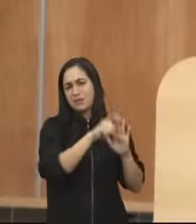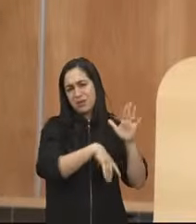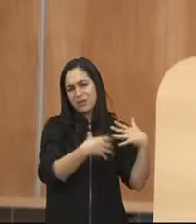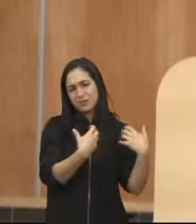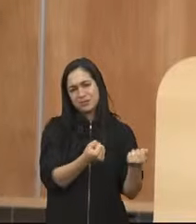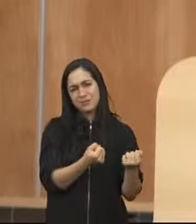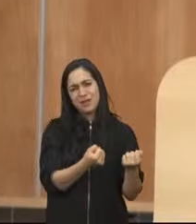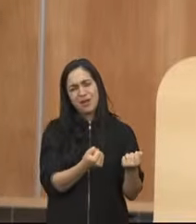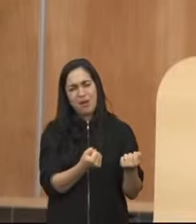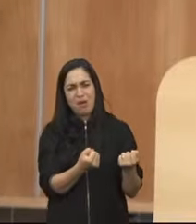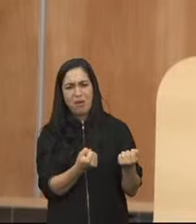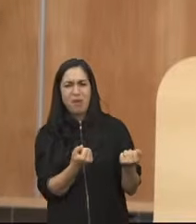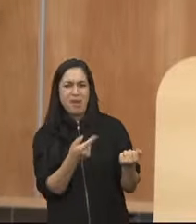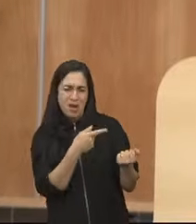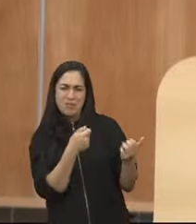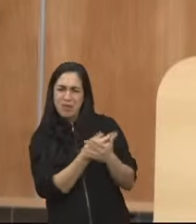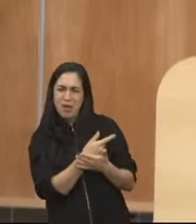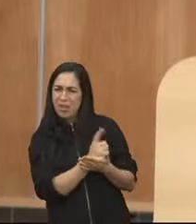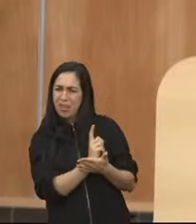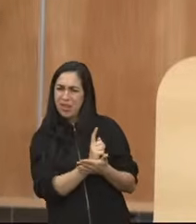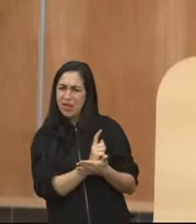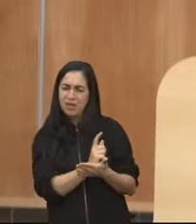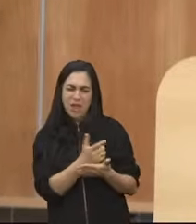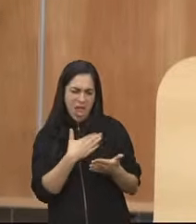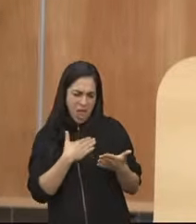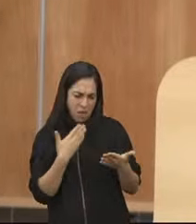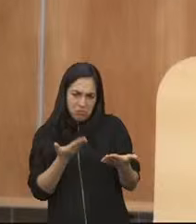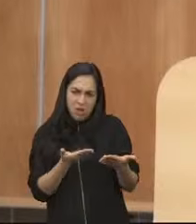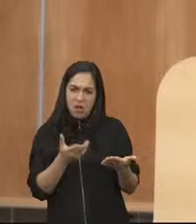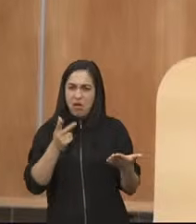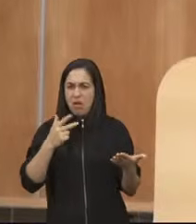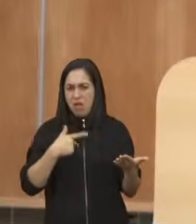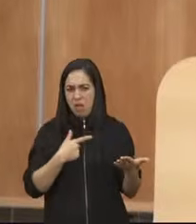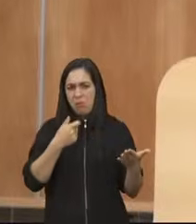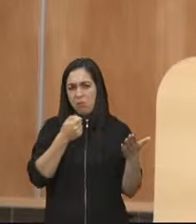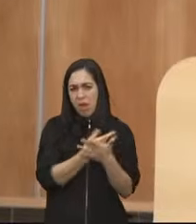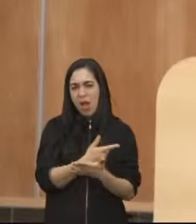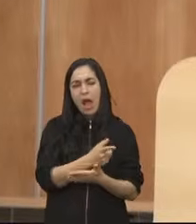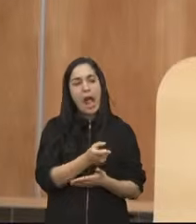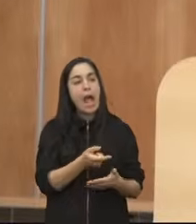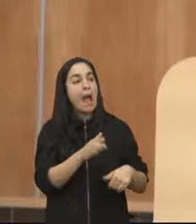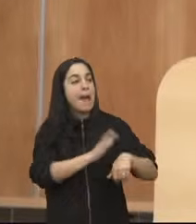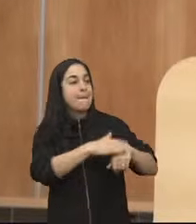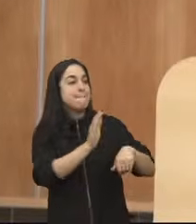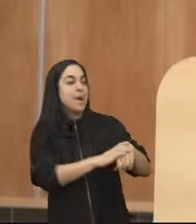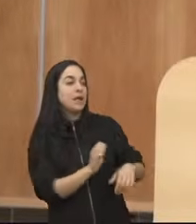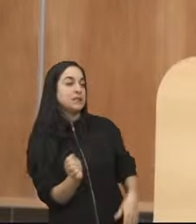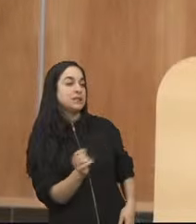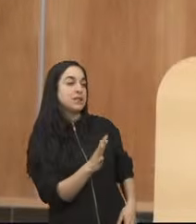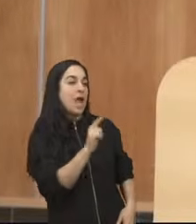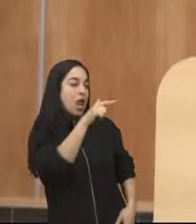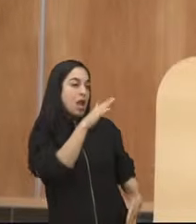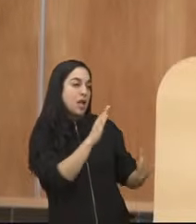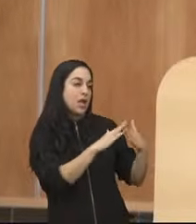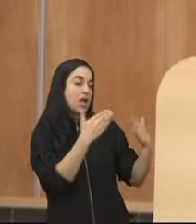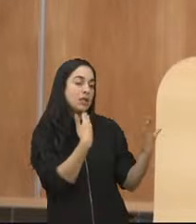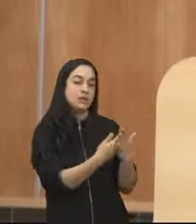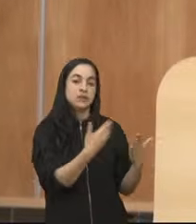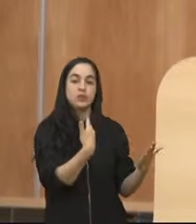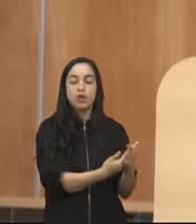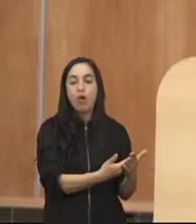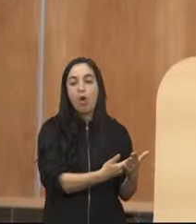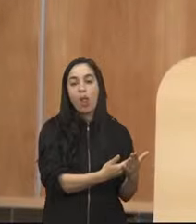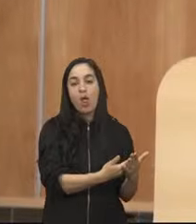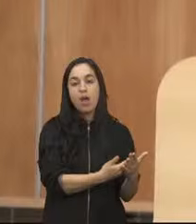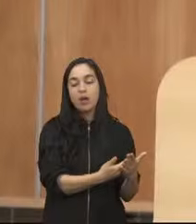aí que está em casa nos acompanhando? Você acha que o empresário aumentou lá o custo da escola, vai falar, não, eu não